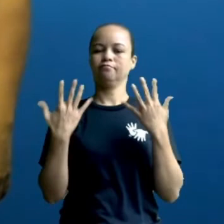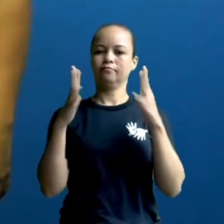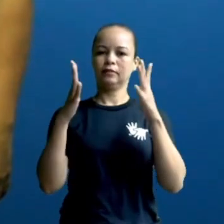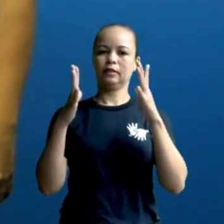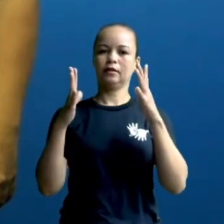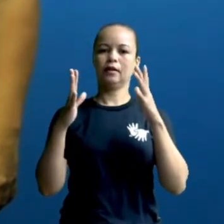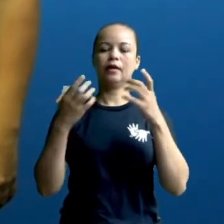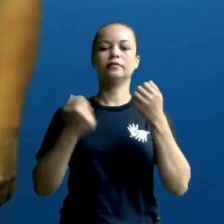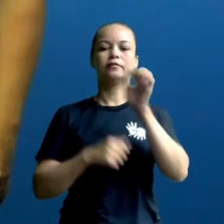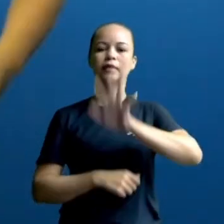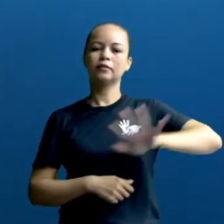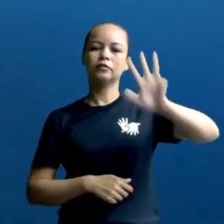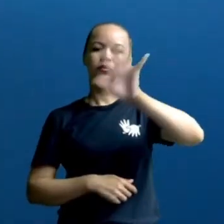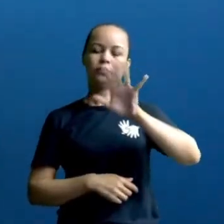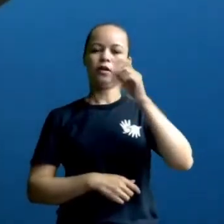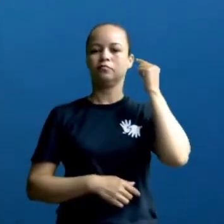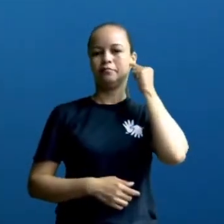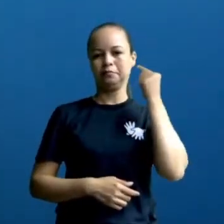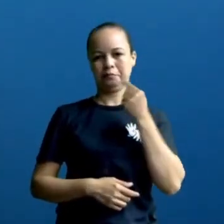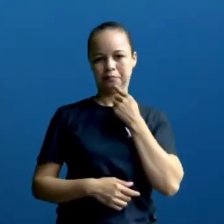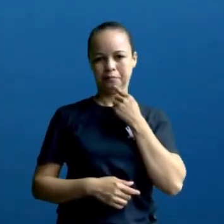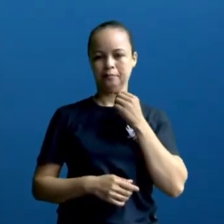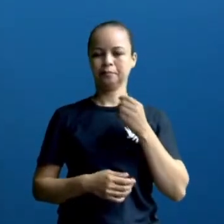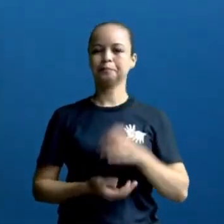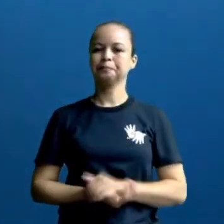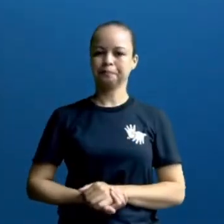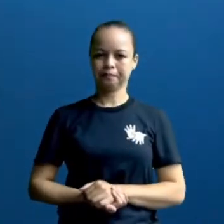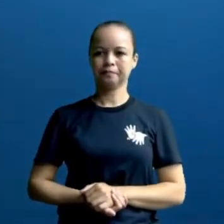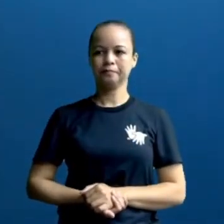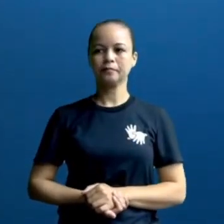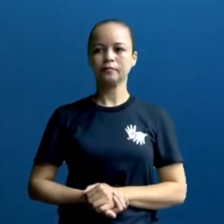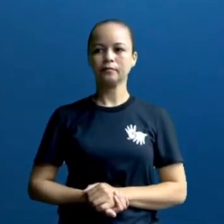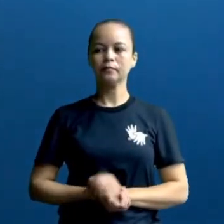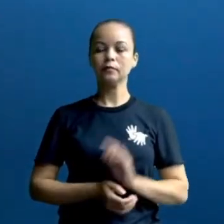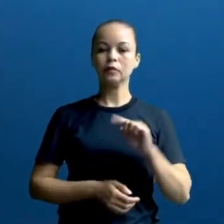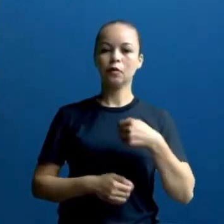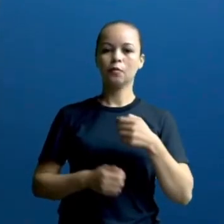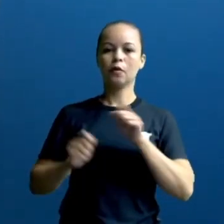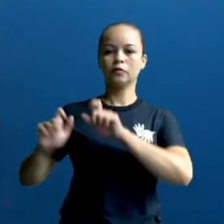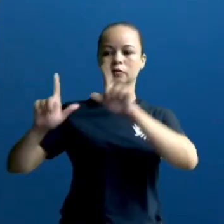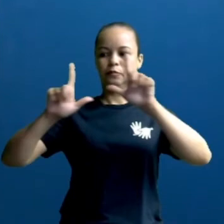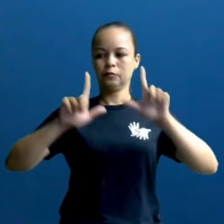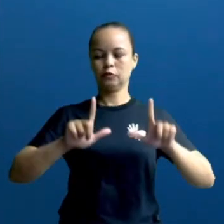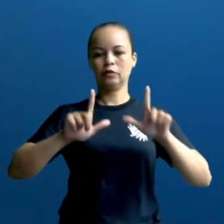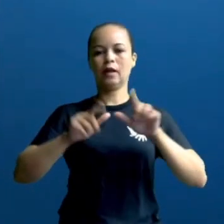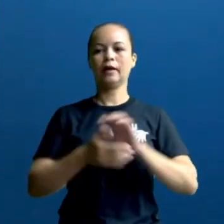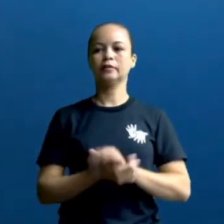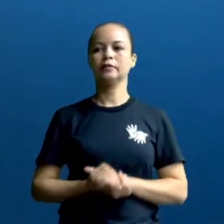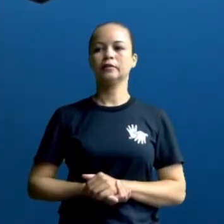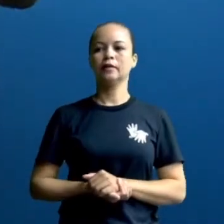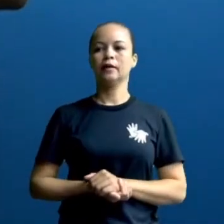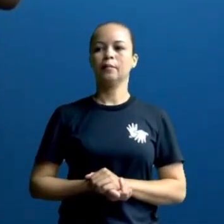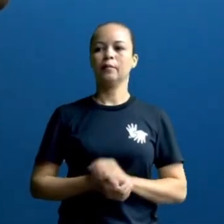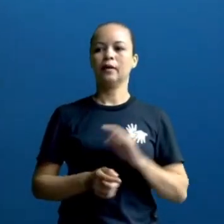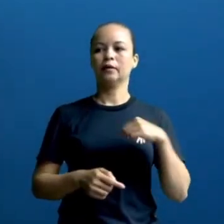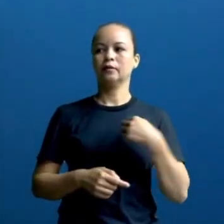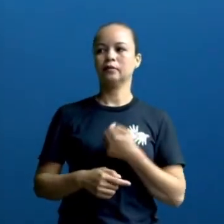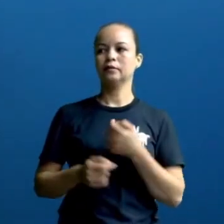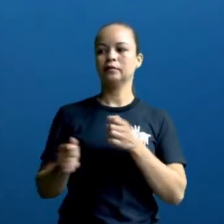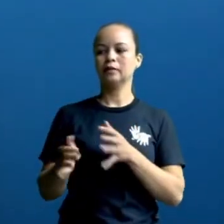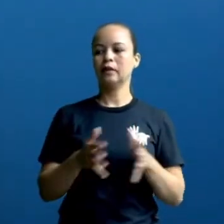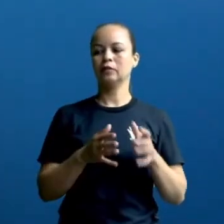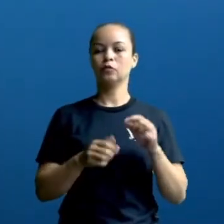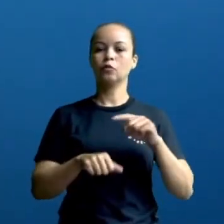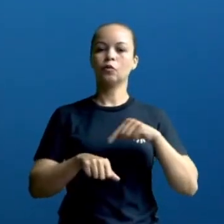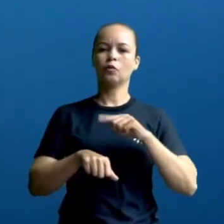do Surdo. Perfeito? Produção, nosso próximo slide, para a gente justamente estar aí finalizando a nossa aulinha,